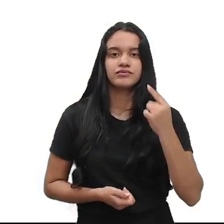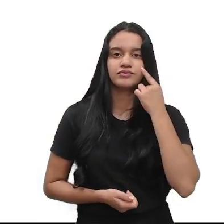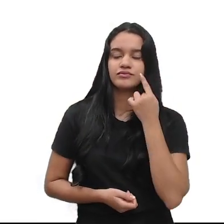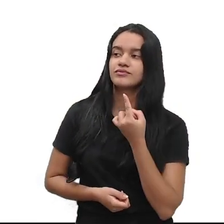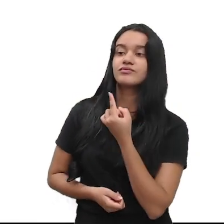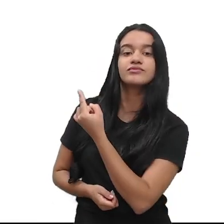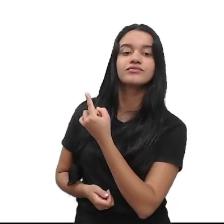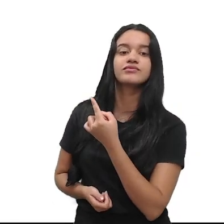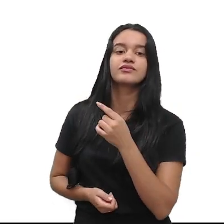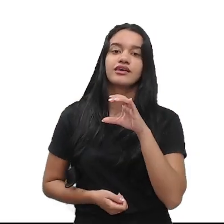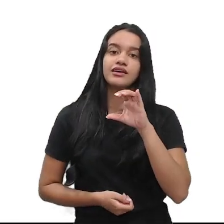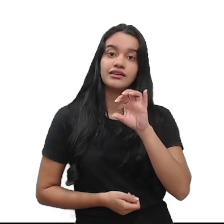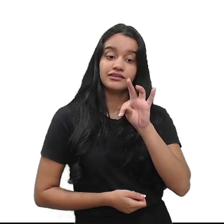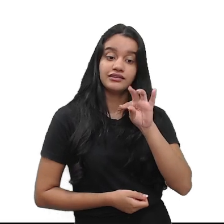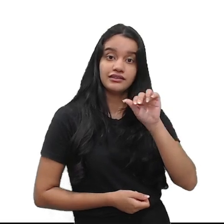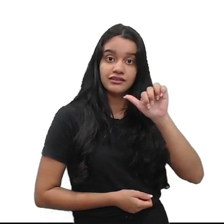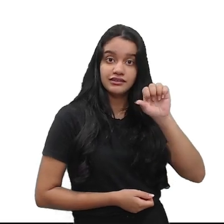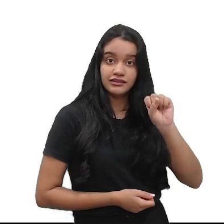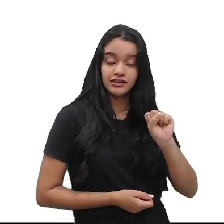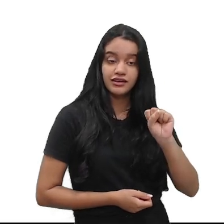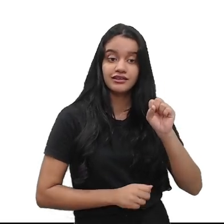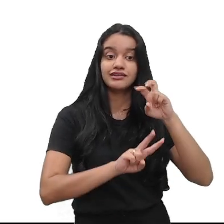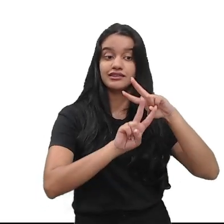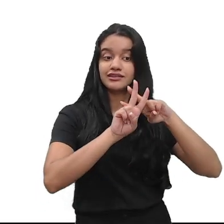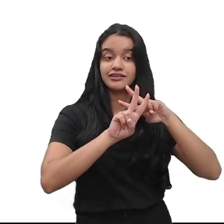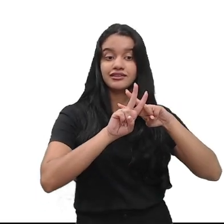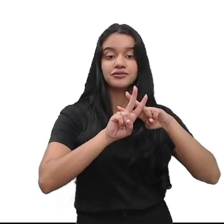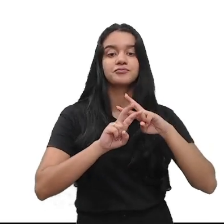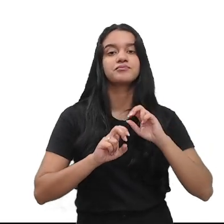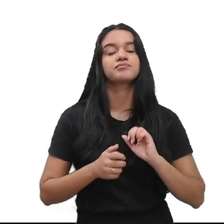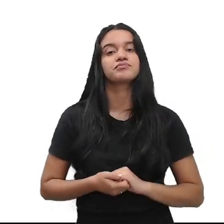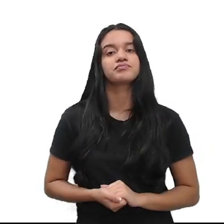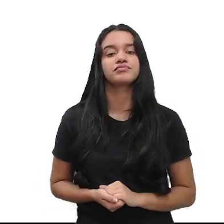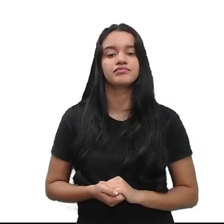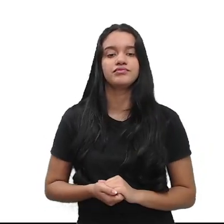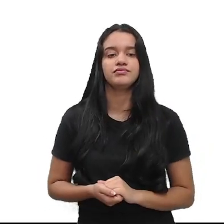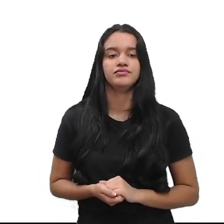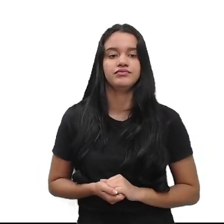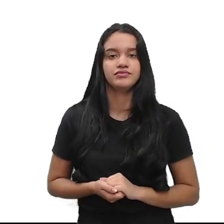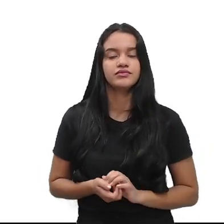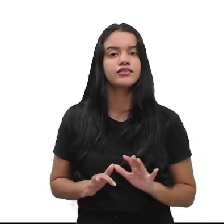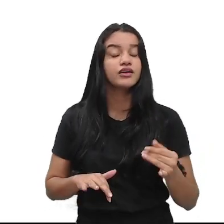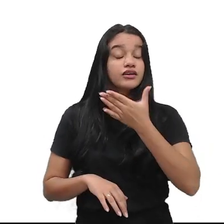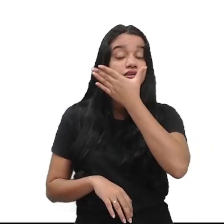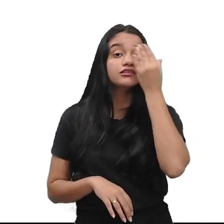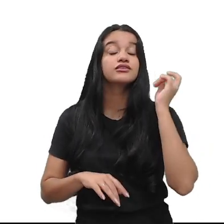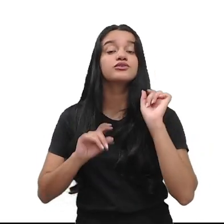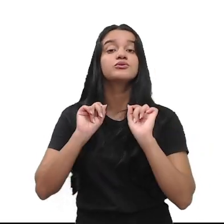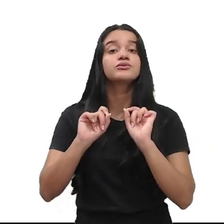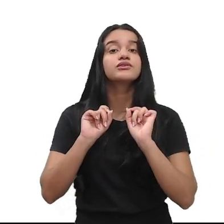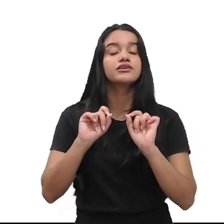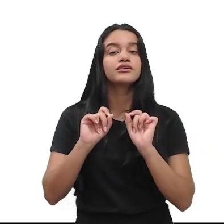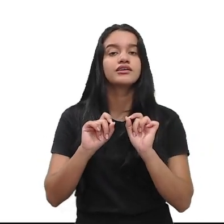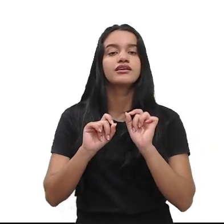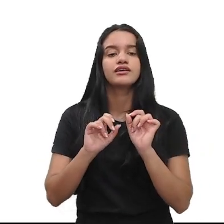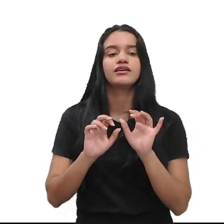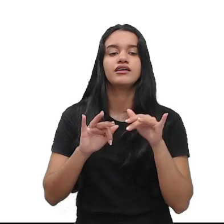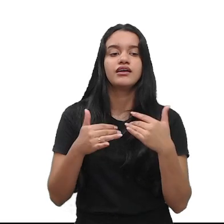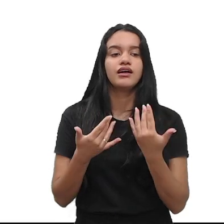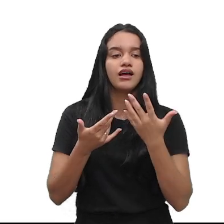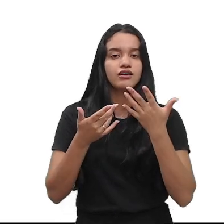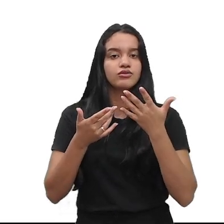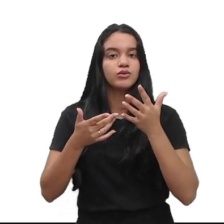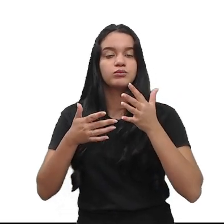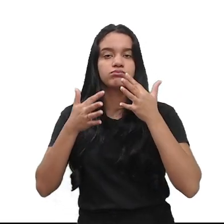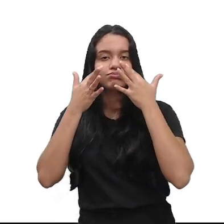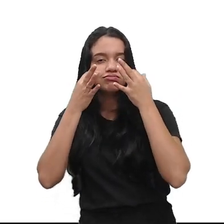CTAs e hashtags, que é como eu falei com você, o Call to Action. Não se esqueça de incluir as chamadas para ação,